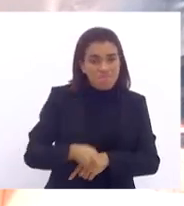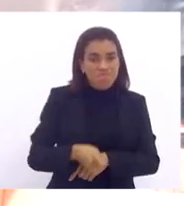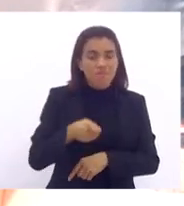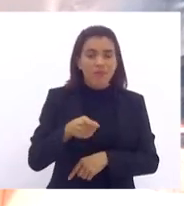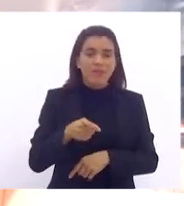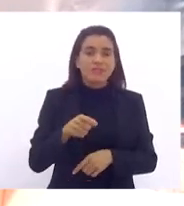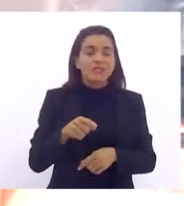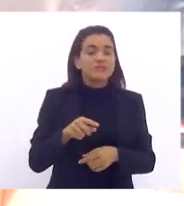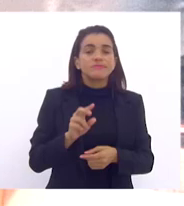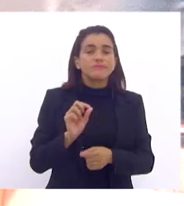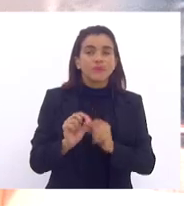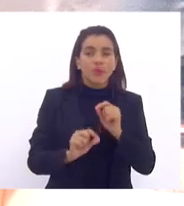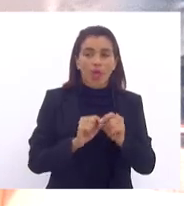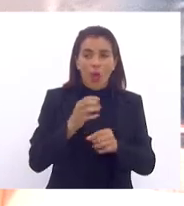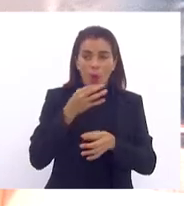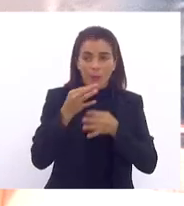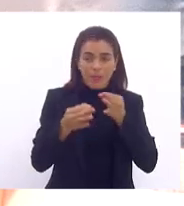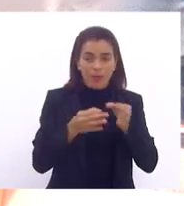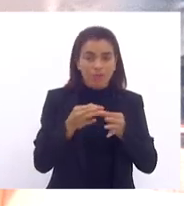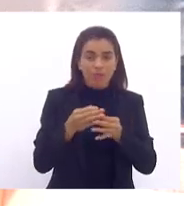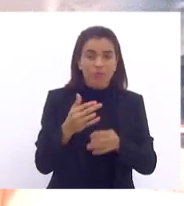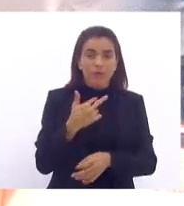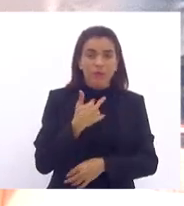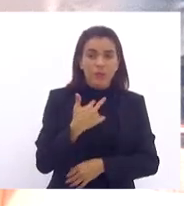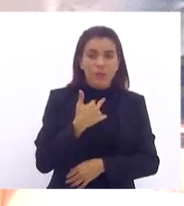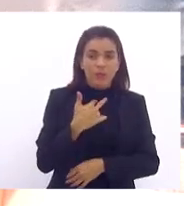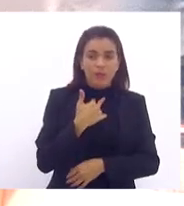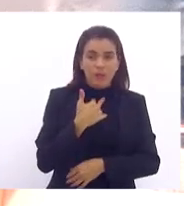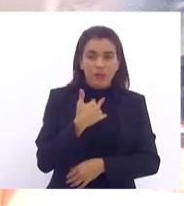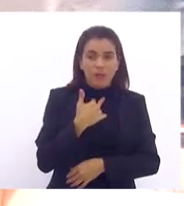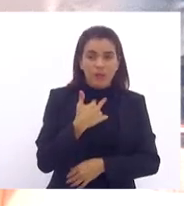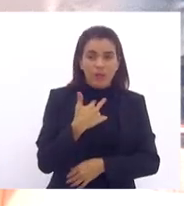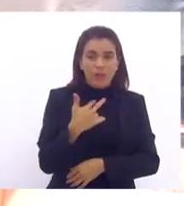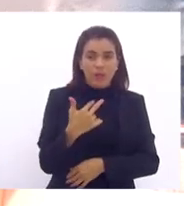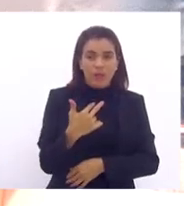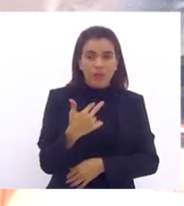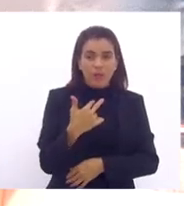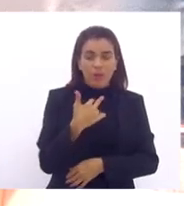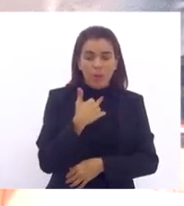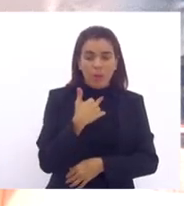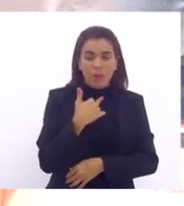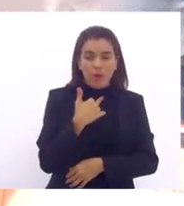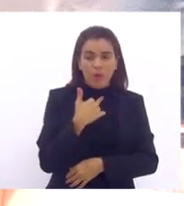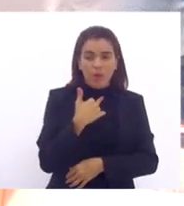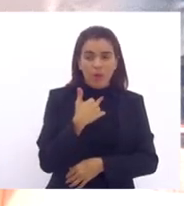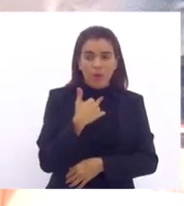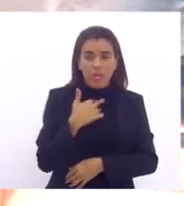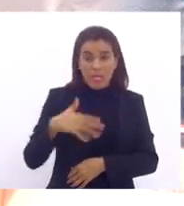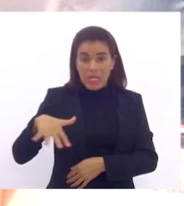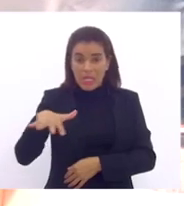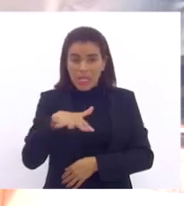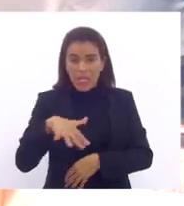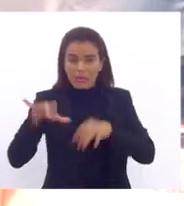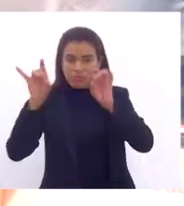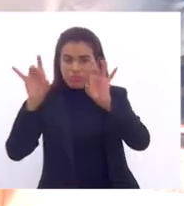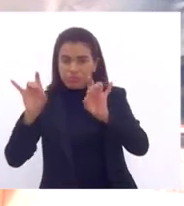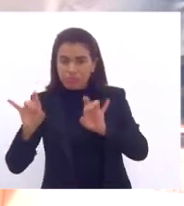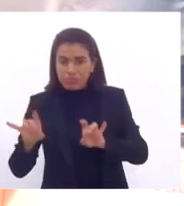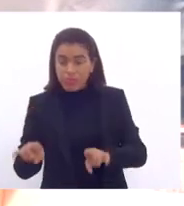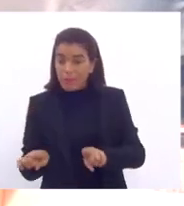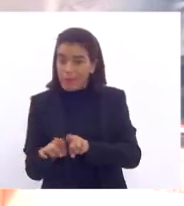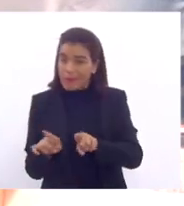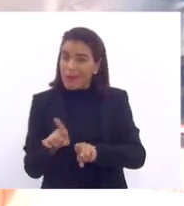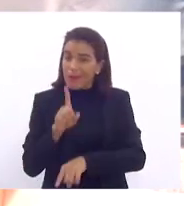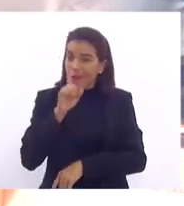posição de que não deveria não deveriam ocorrer ainda que em casos excepcionais mas é um sempre um